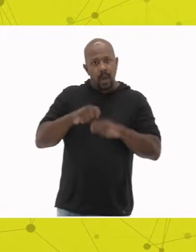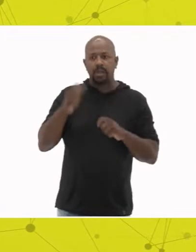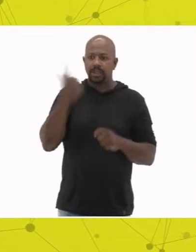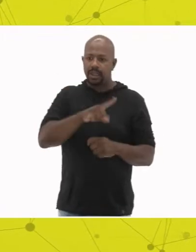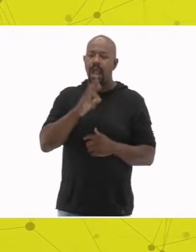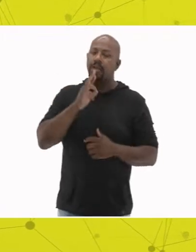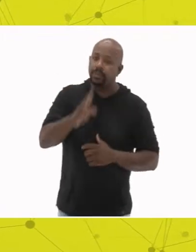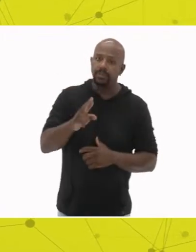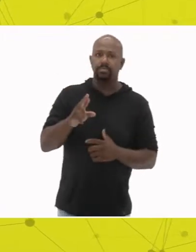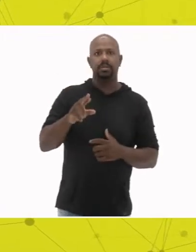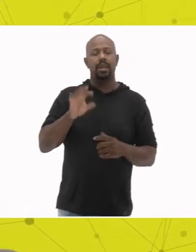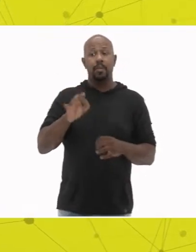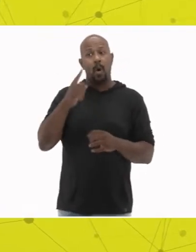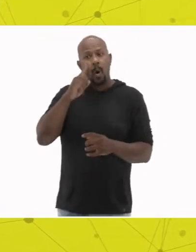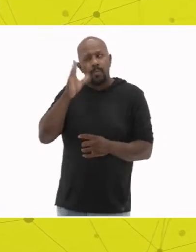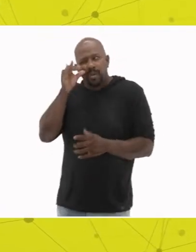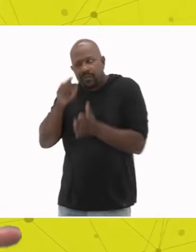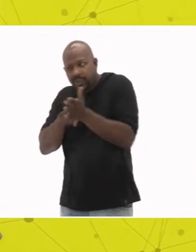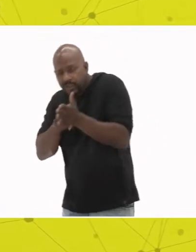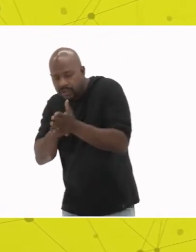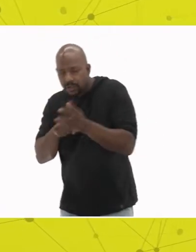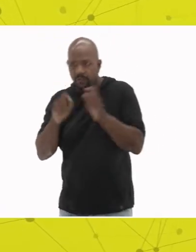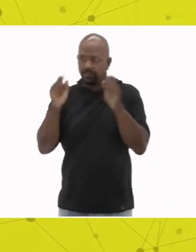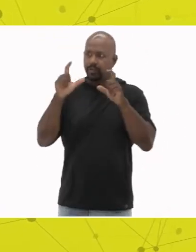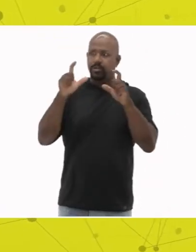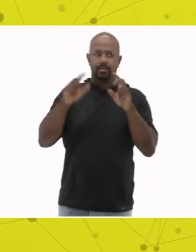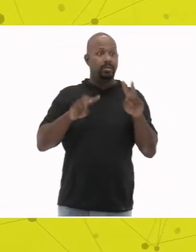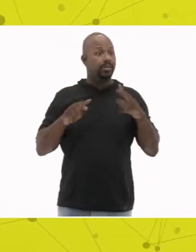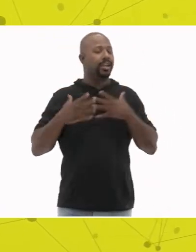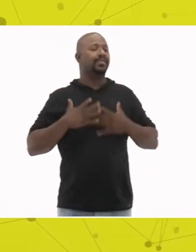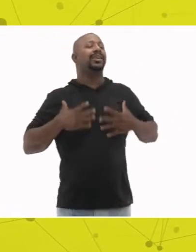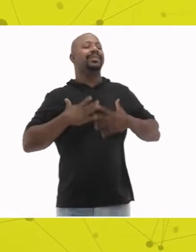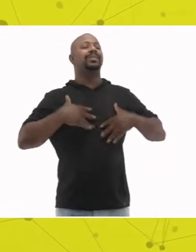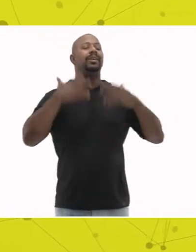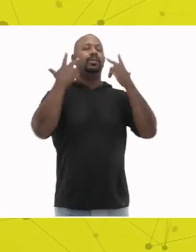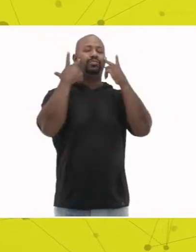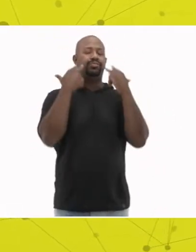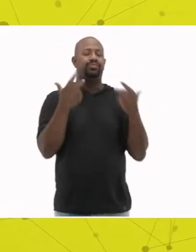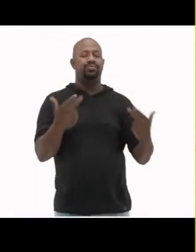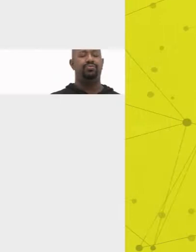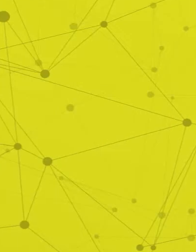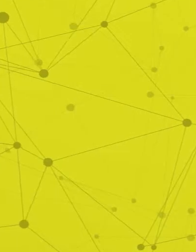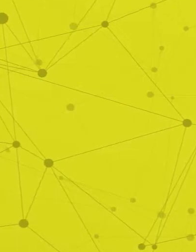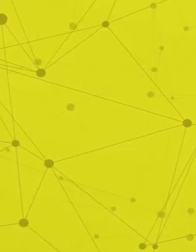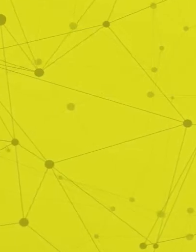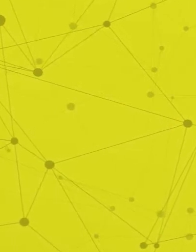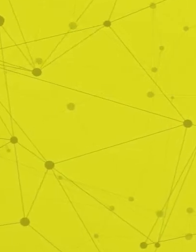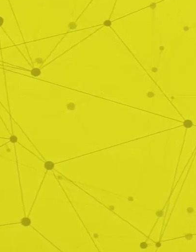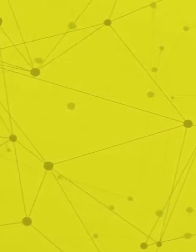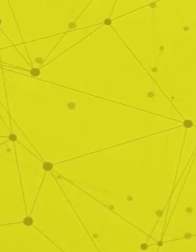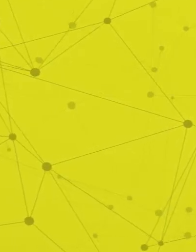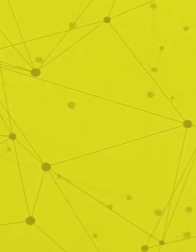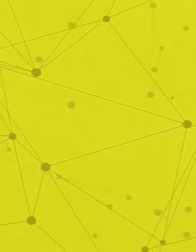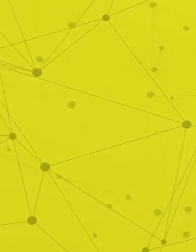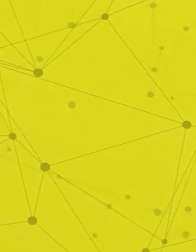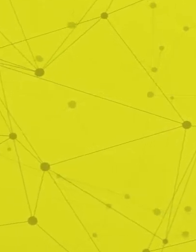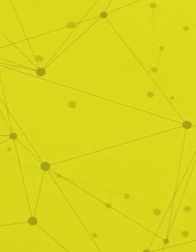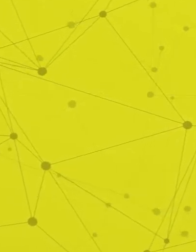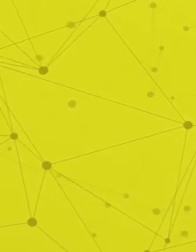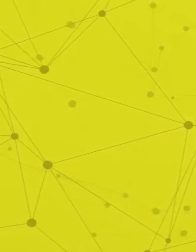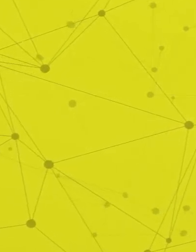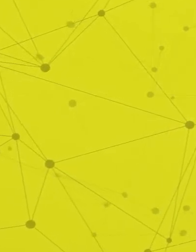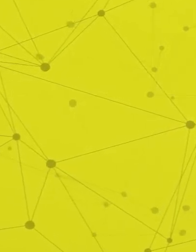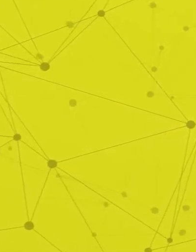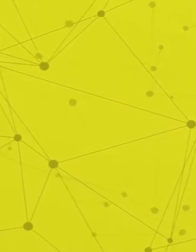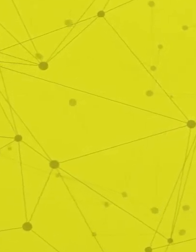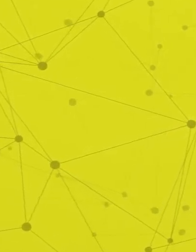substâncias responsáveis por estados de investigação, vigília, satisfação e relaxamento. Quais